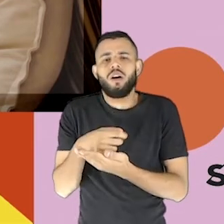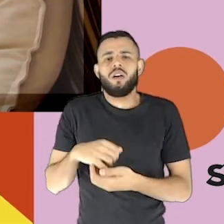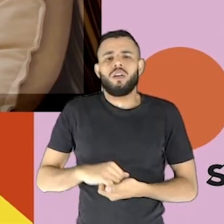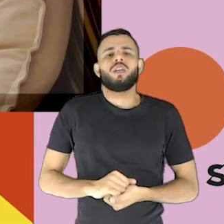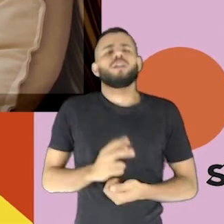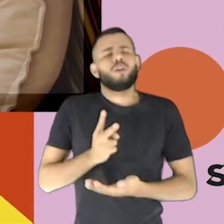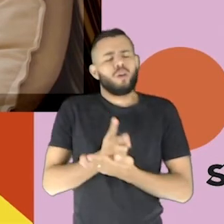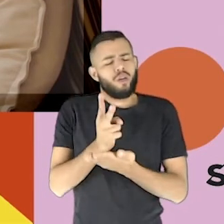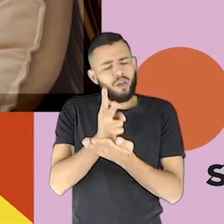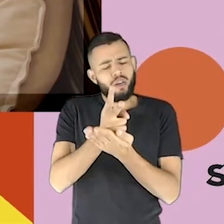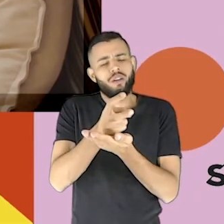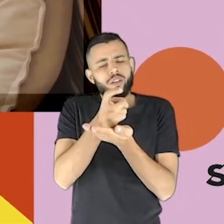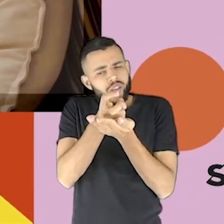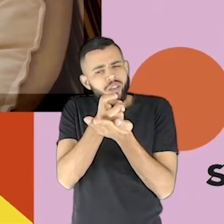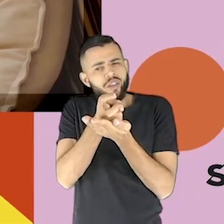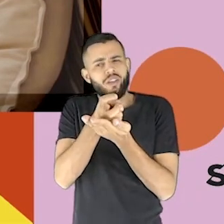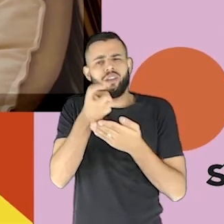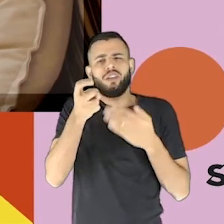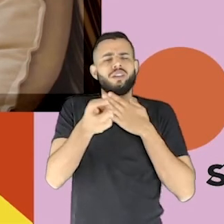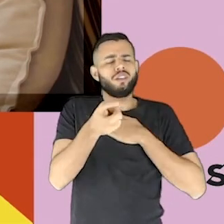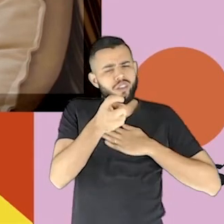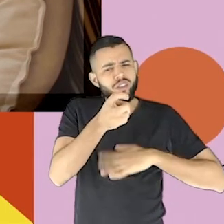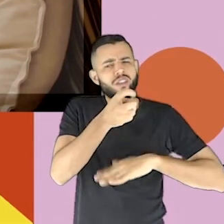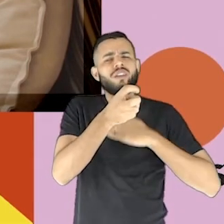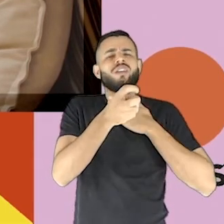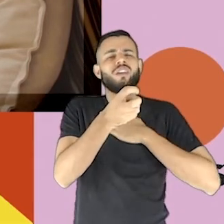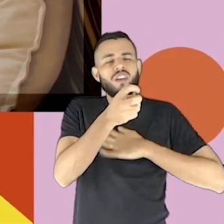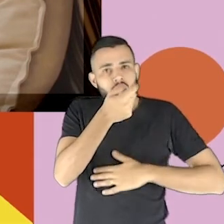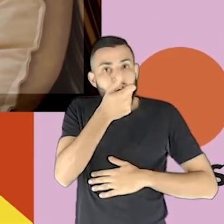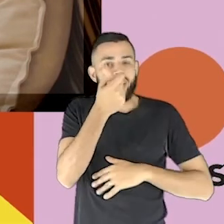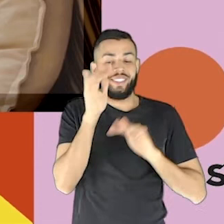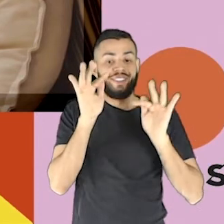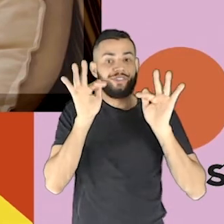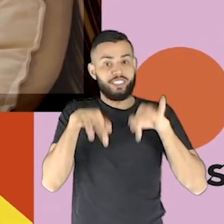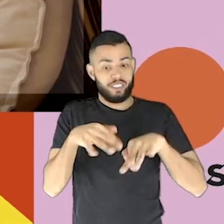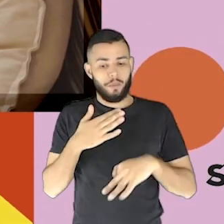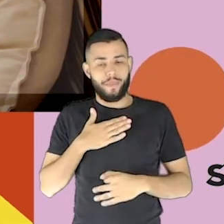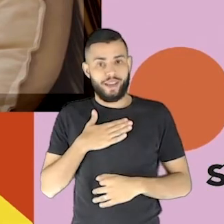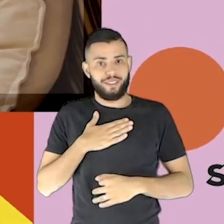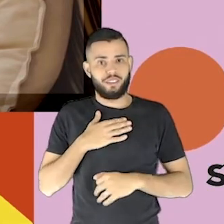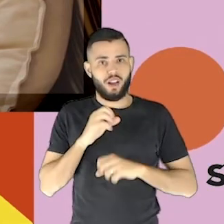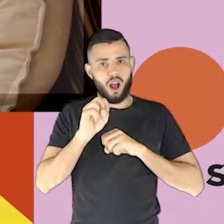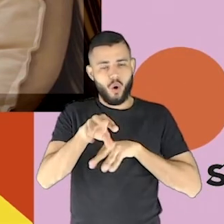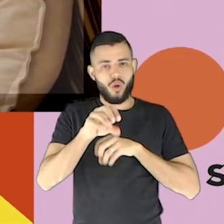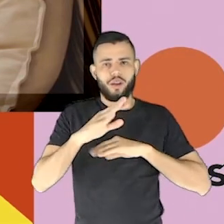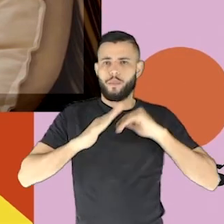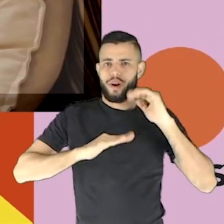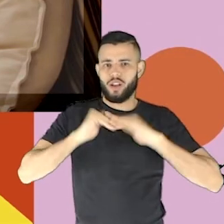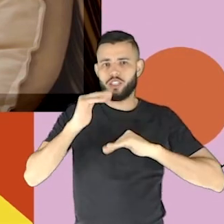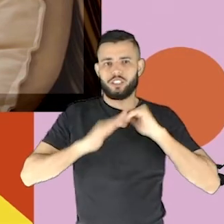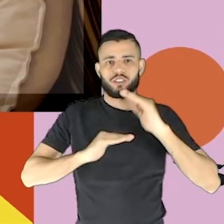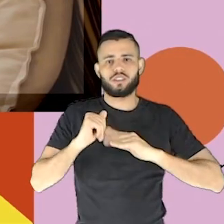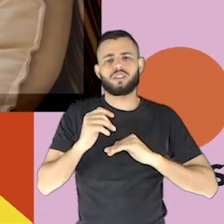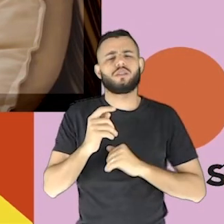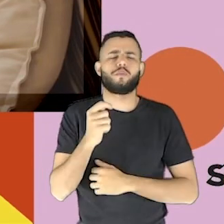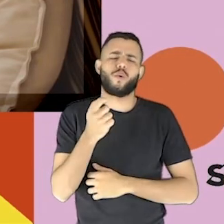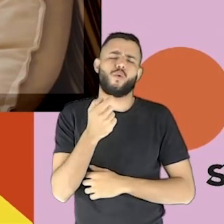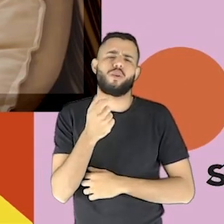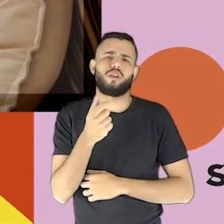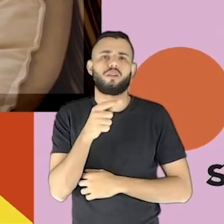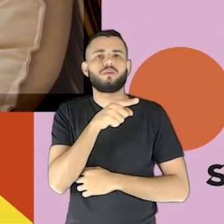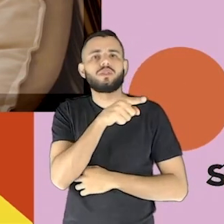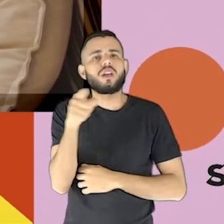Continua aí relaxadinha, relaxadinha, só me escuta. A gente vai encerrando a minha parte nessa prática, que é uma prática curta, para você